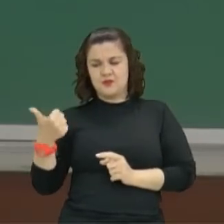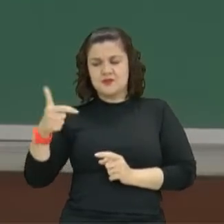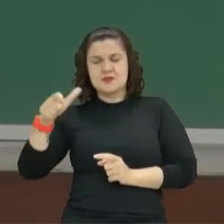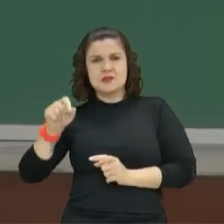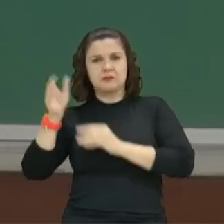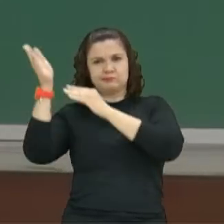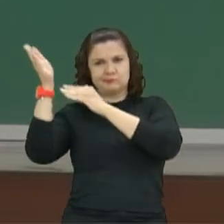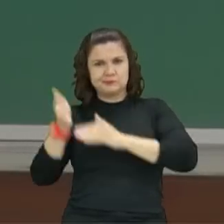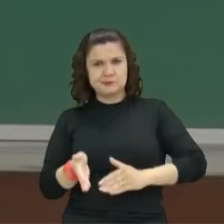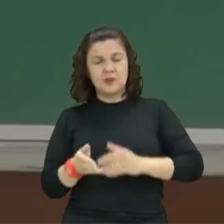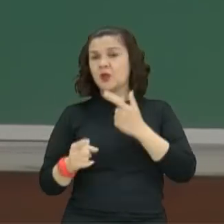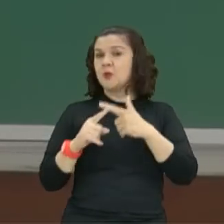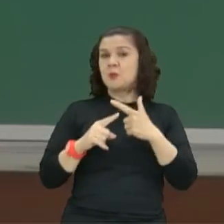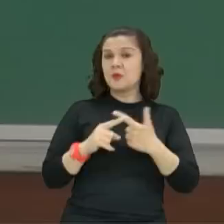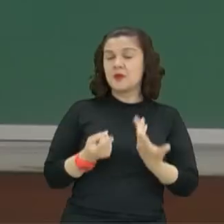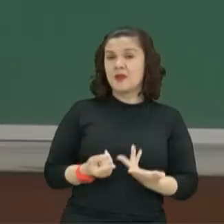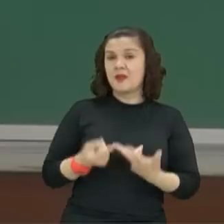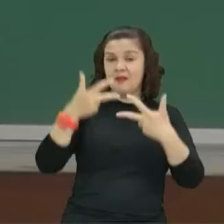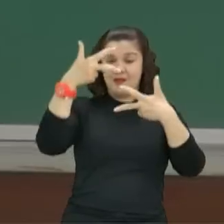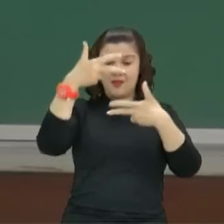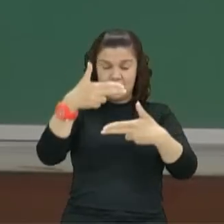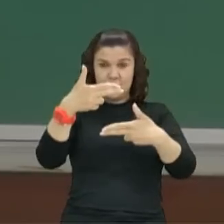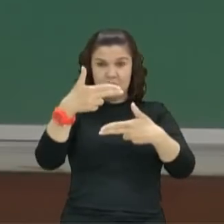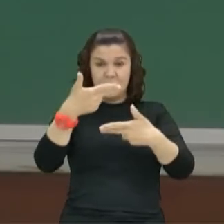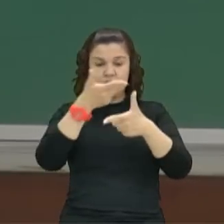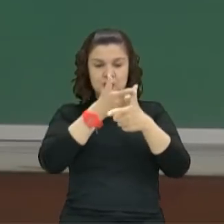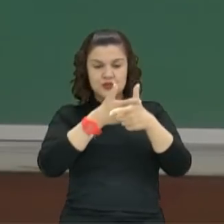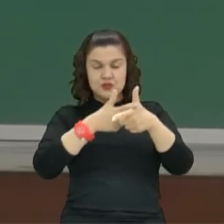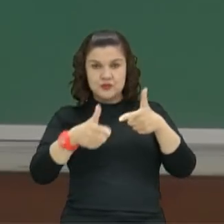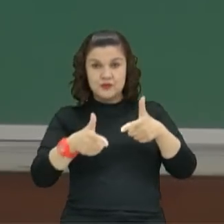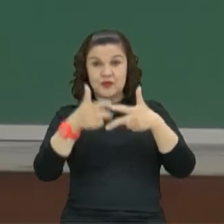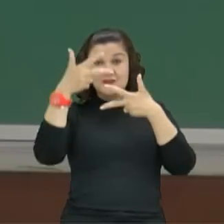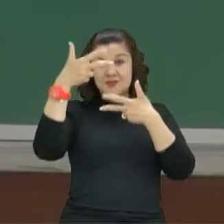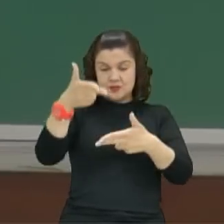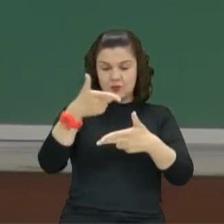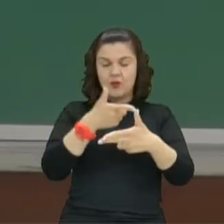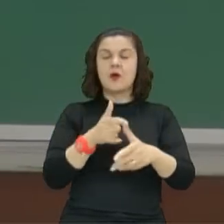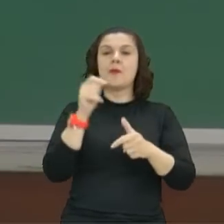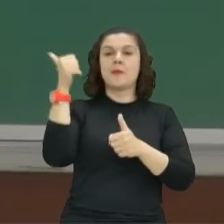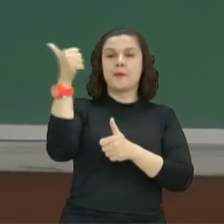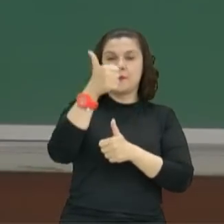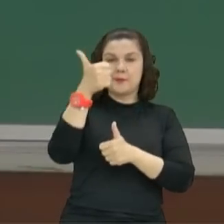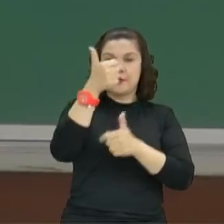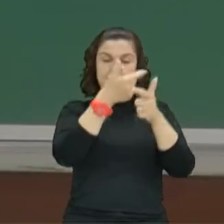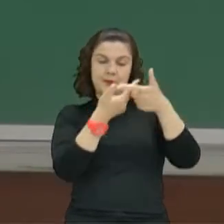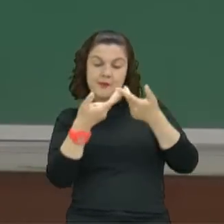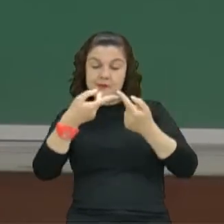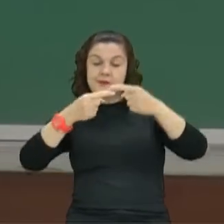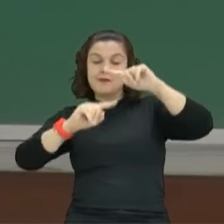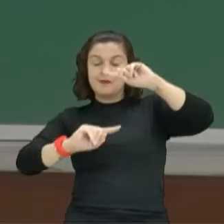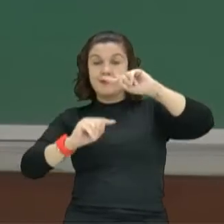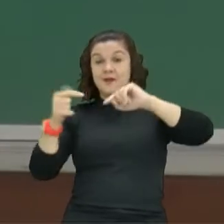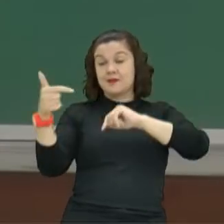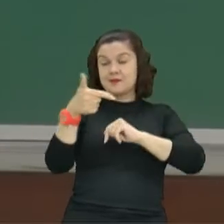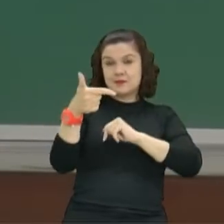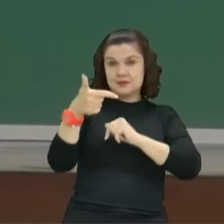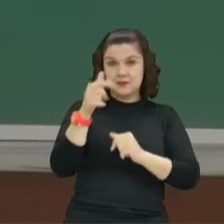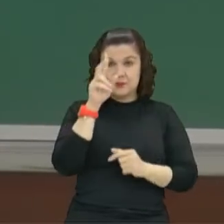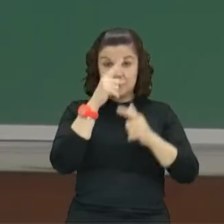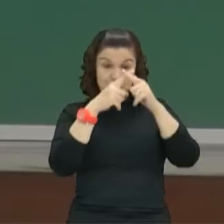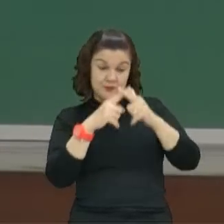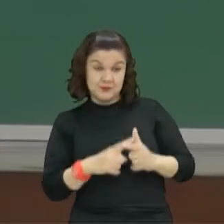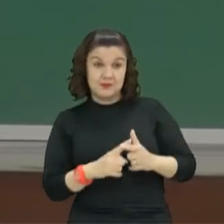isso eu posso cortar. Por quê? É aquele fato, divisão de frações. Repete a primeira fração, inverte a segunda com sinal